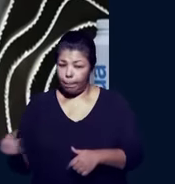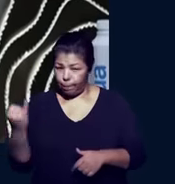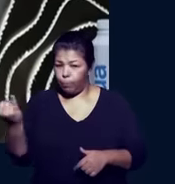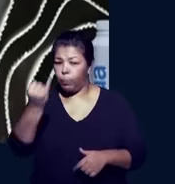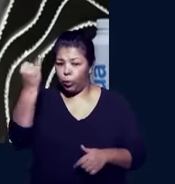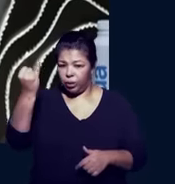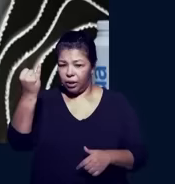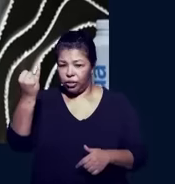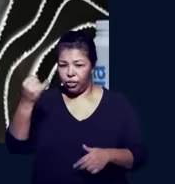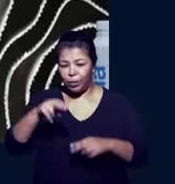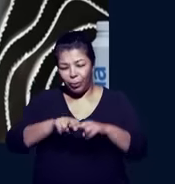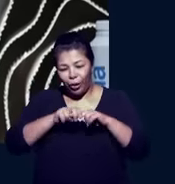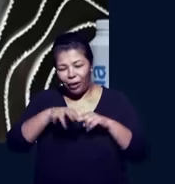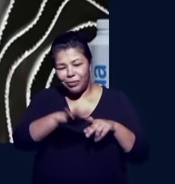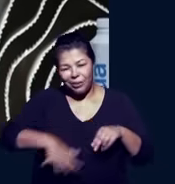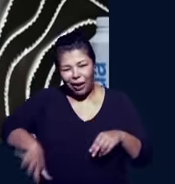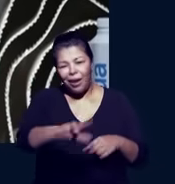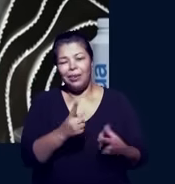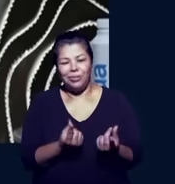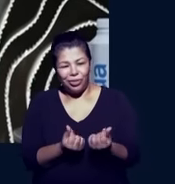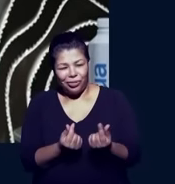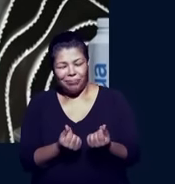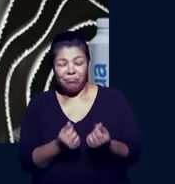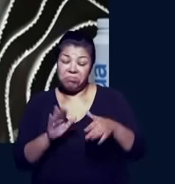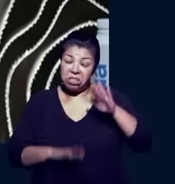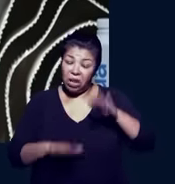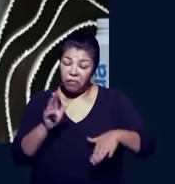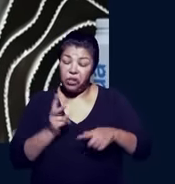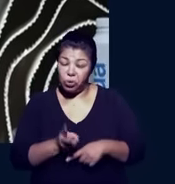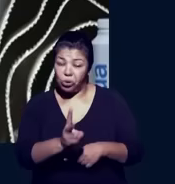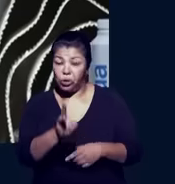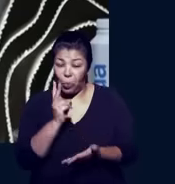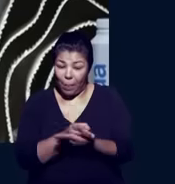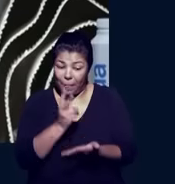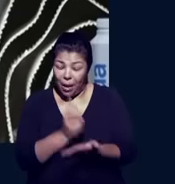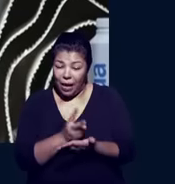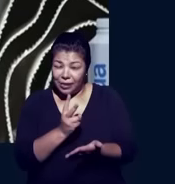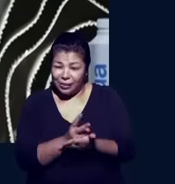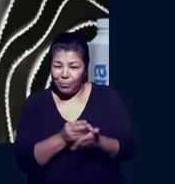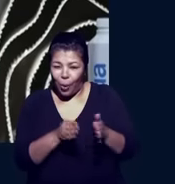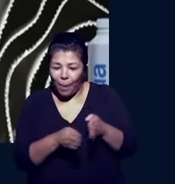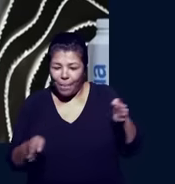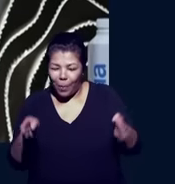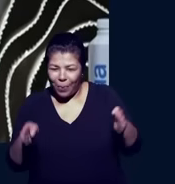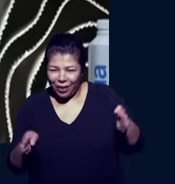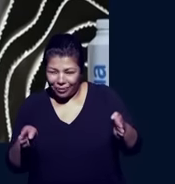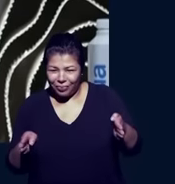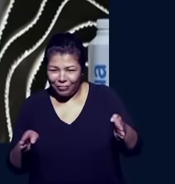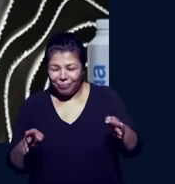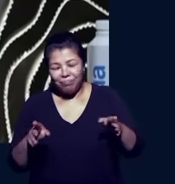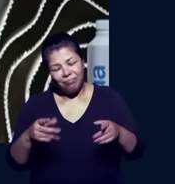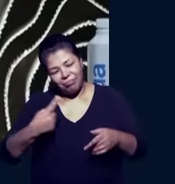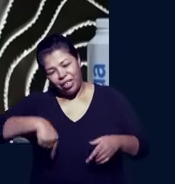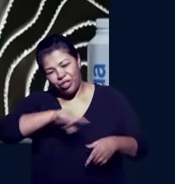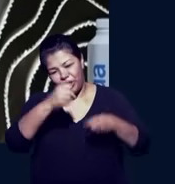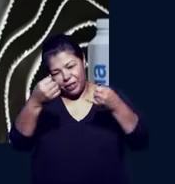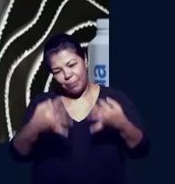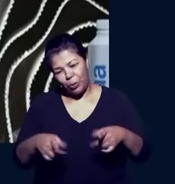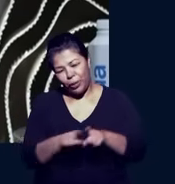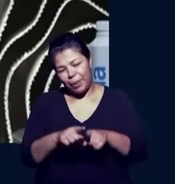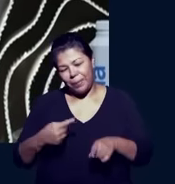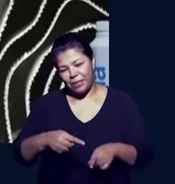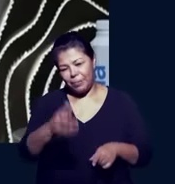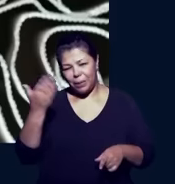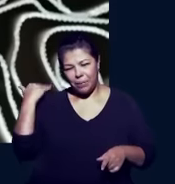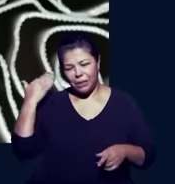parece é que a gente deveria ter um ciclo aí que continua com o mesmo ritmo que foi o que o banco central falou na semana passada e para onde que poderia ir no final essa